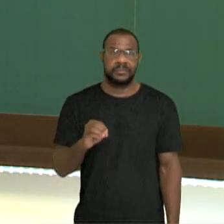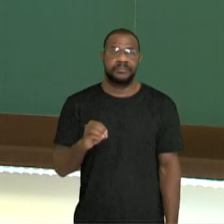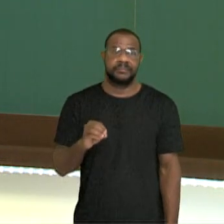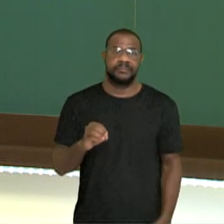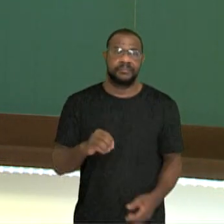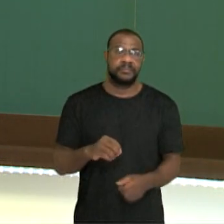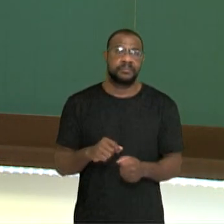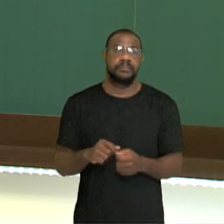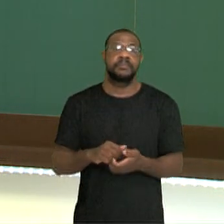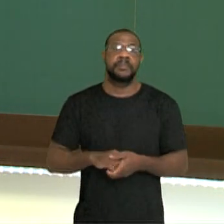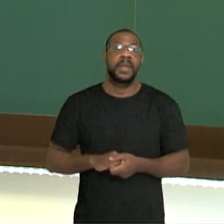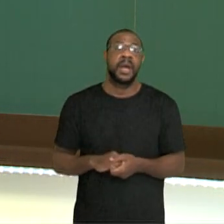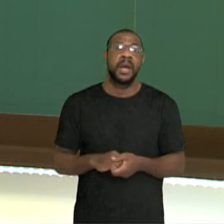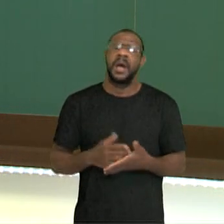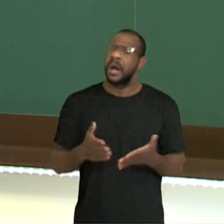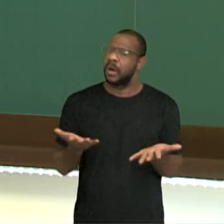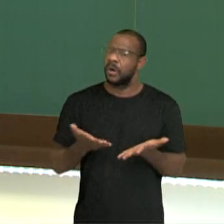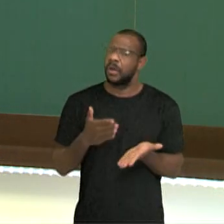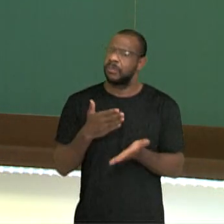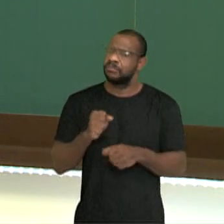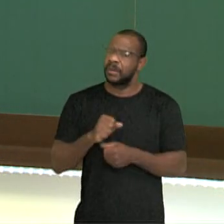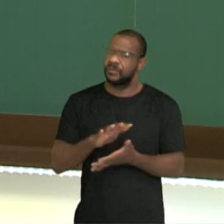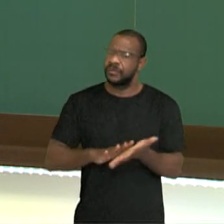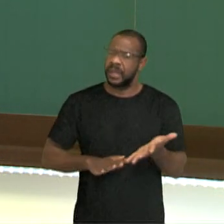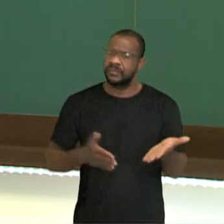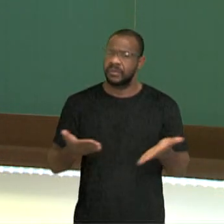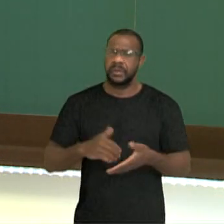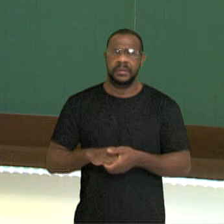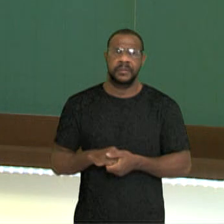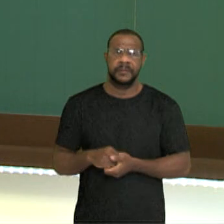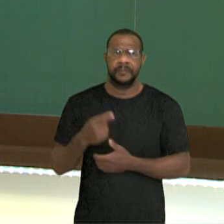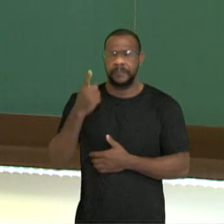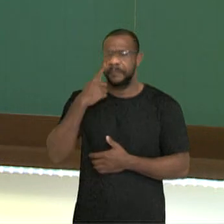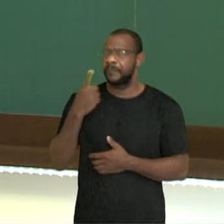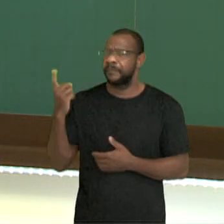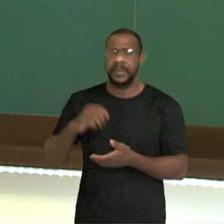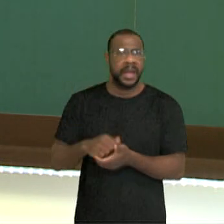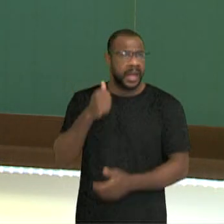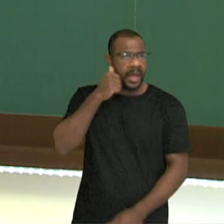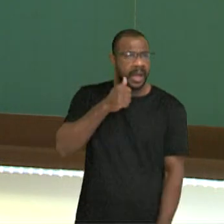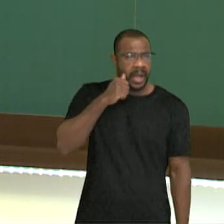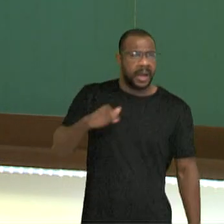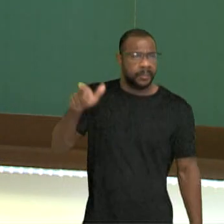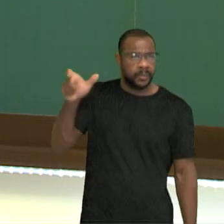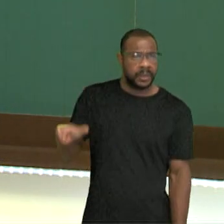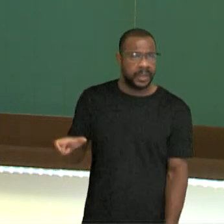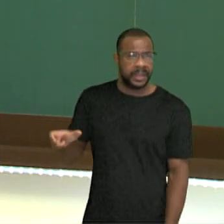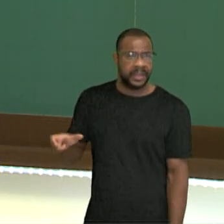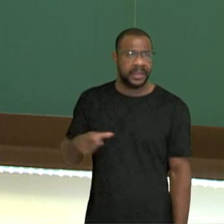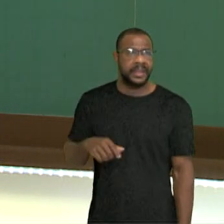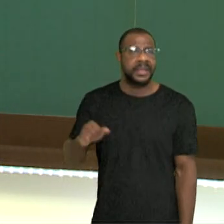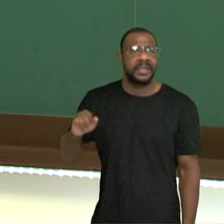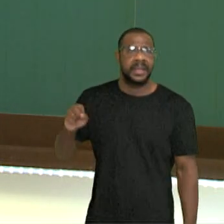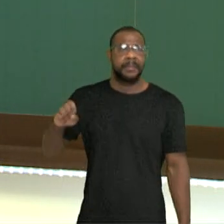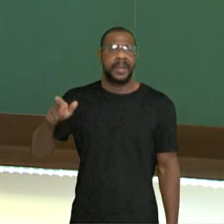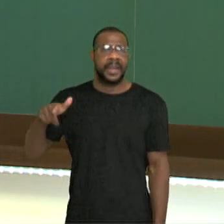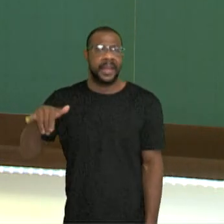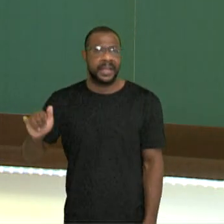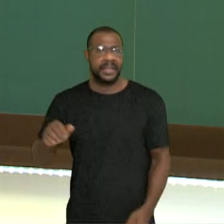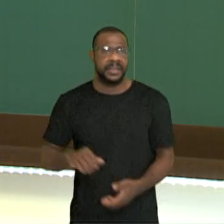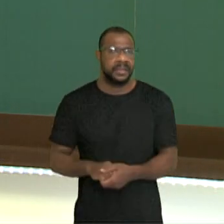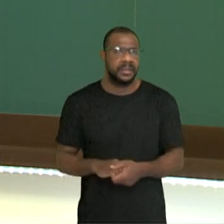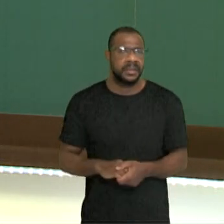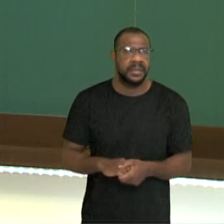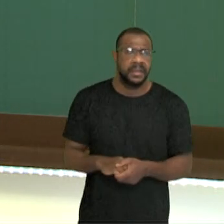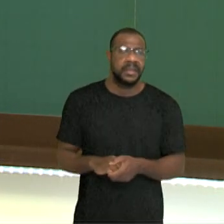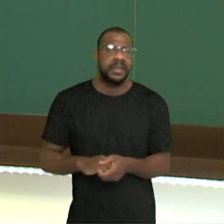dia. Agora, vamos fazer um exercício aqui. Suponha que a Isabelle investiu na poupança R$ 1.100 no início